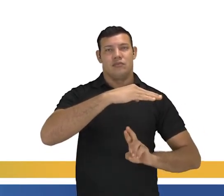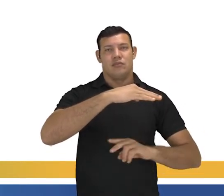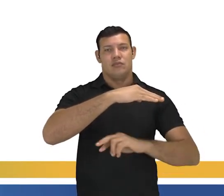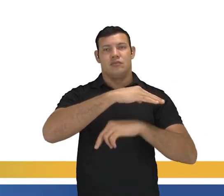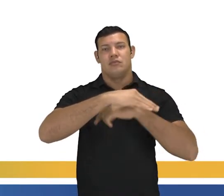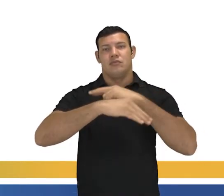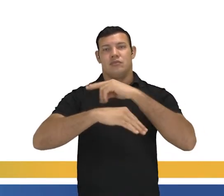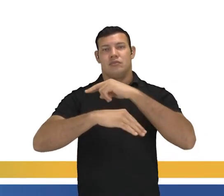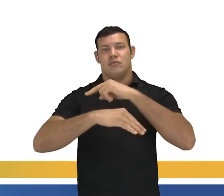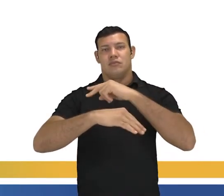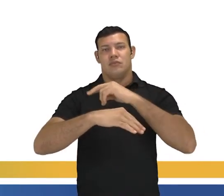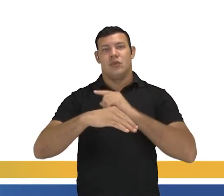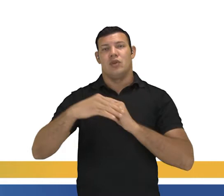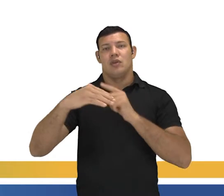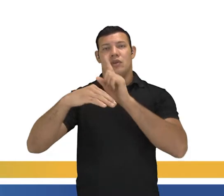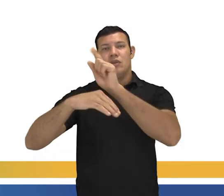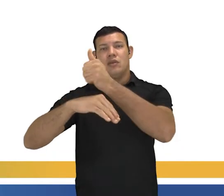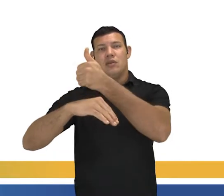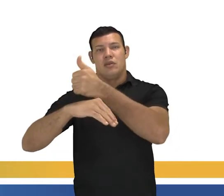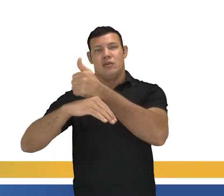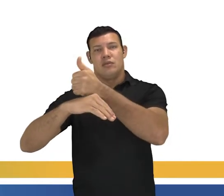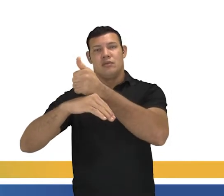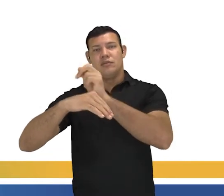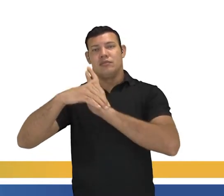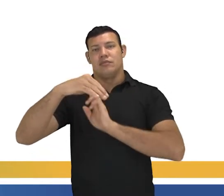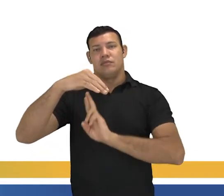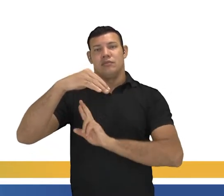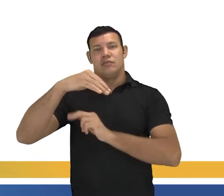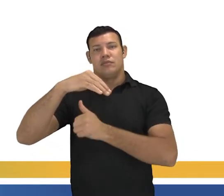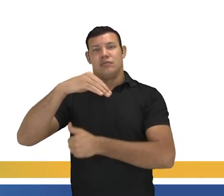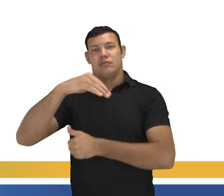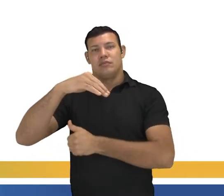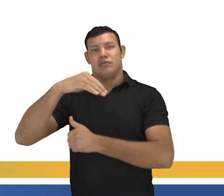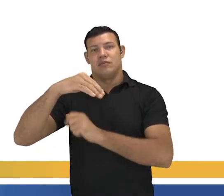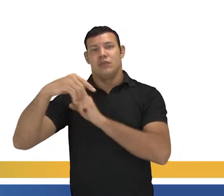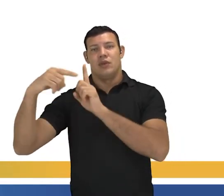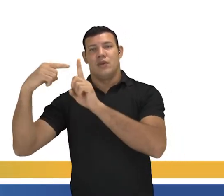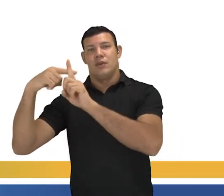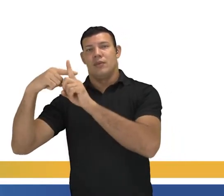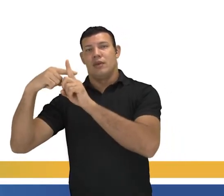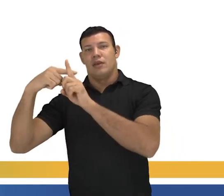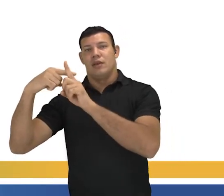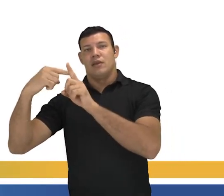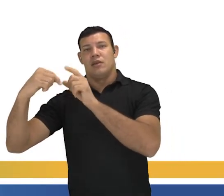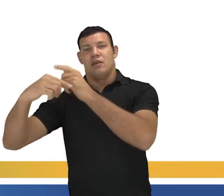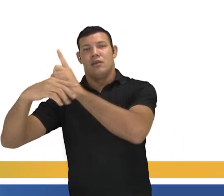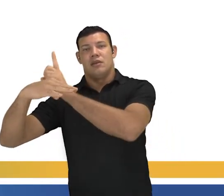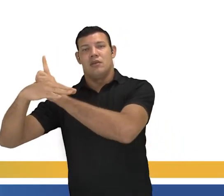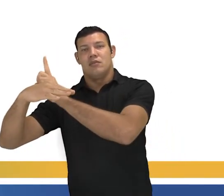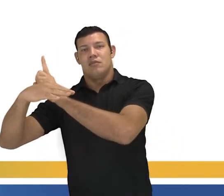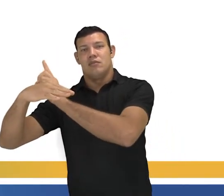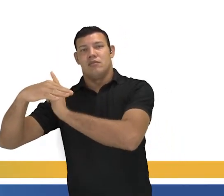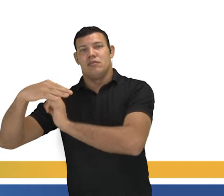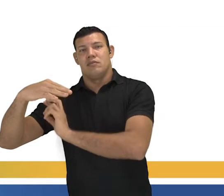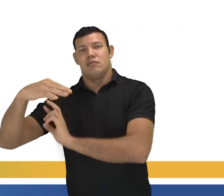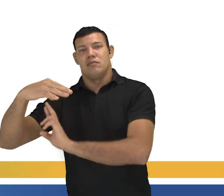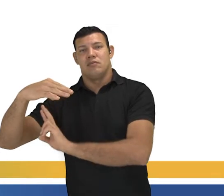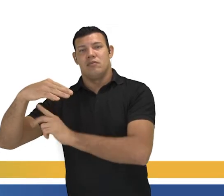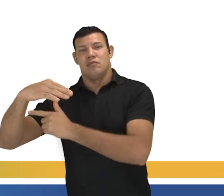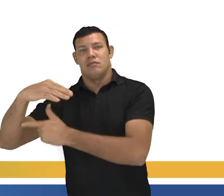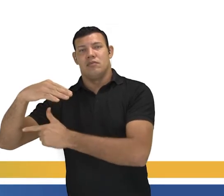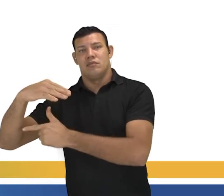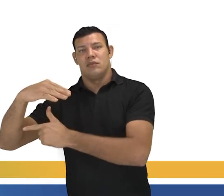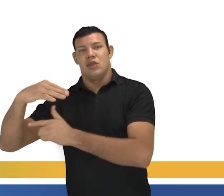você somente somava, agora para achar a resistência equivalente na associação em paralelo, você também vai realizar